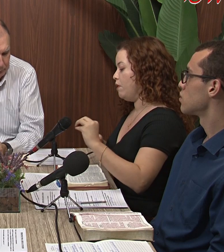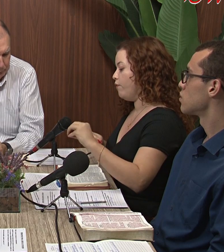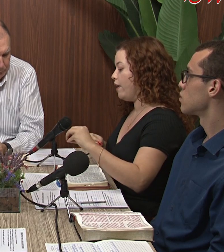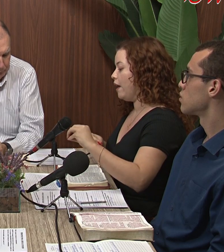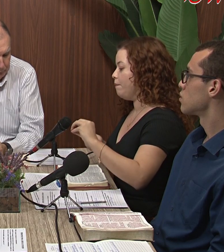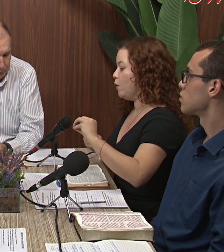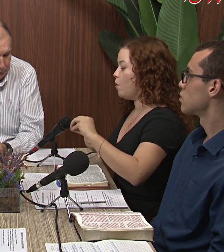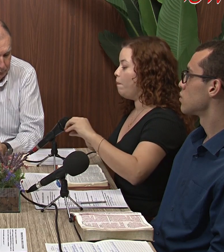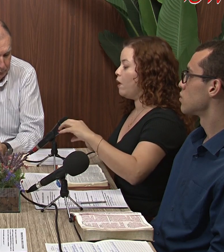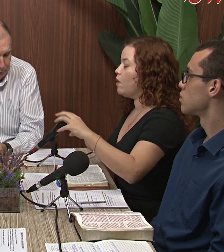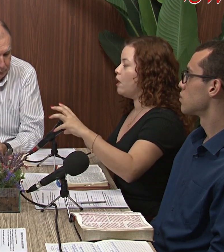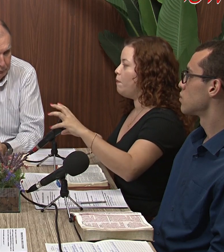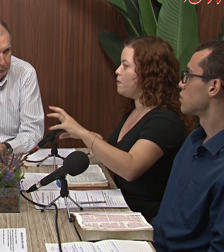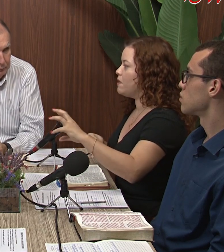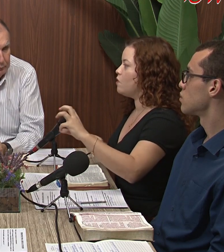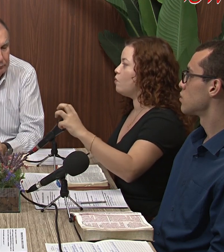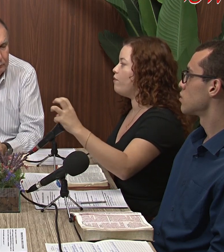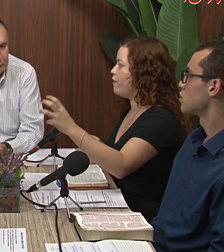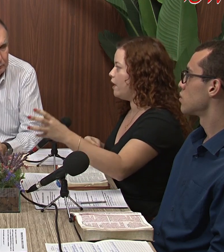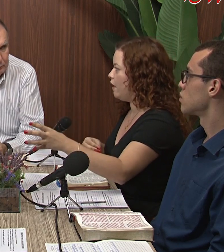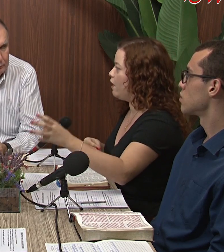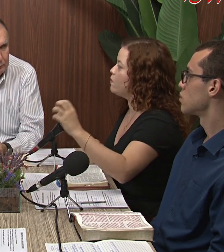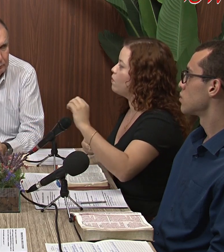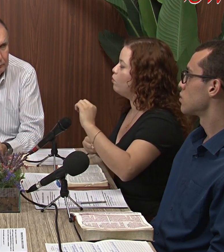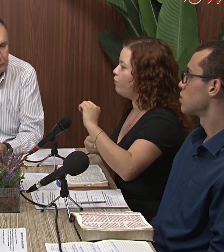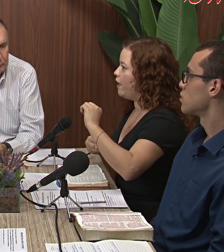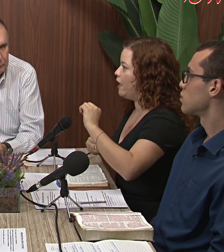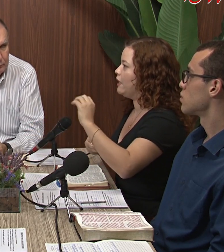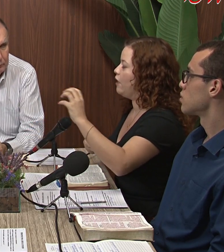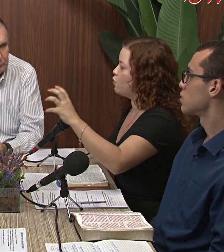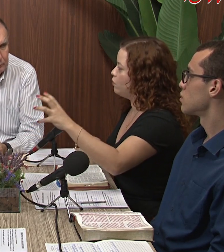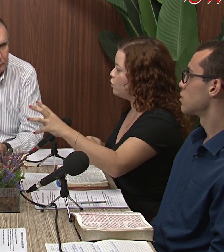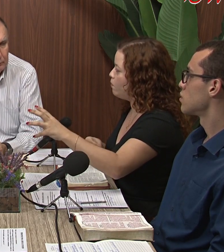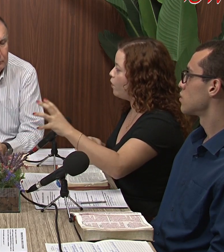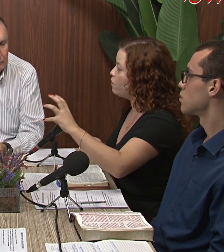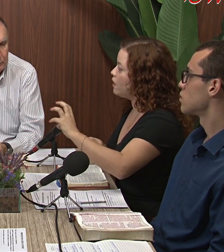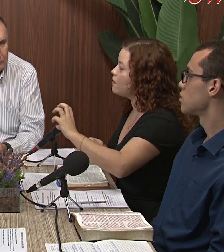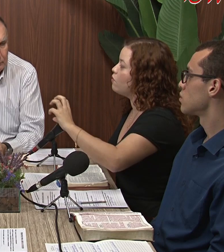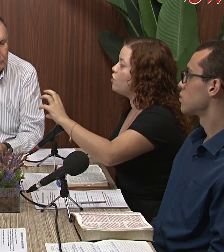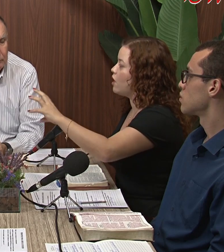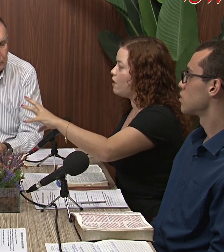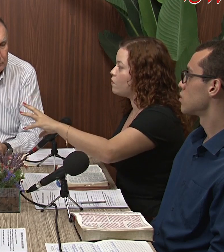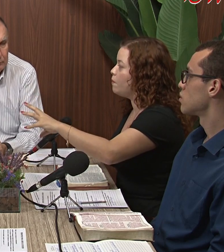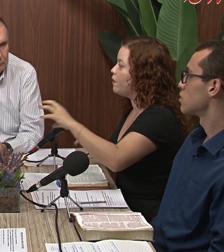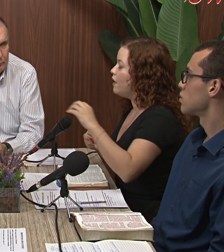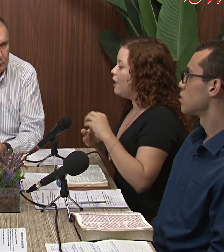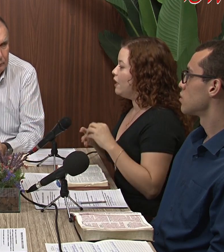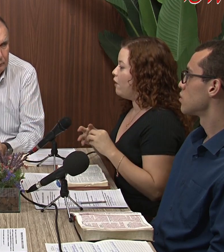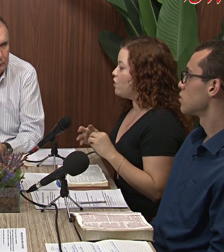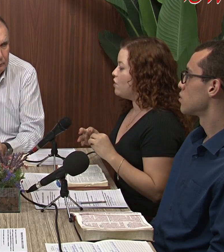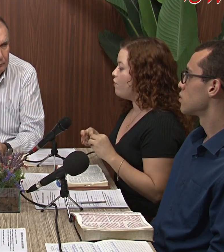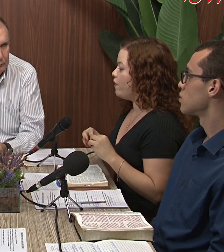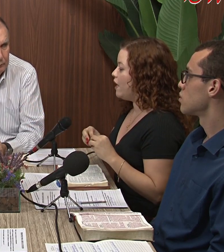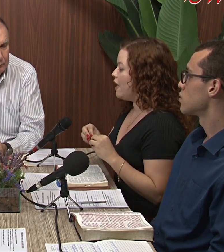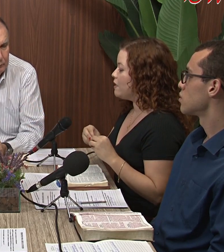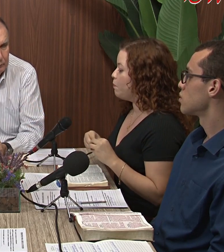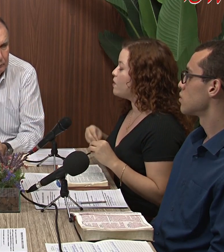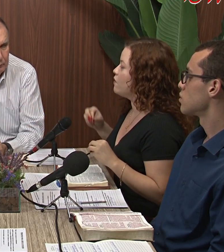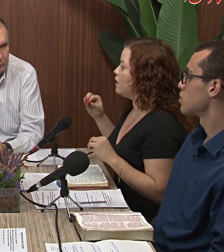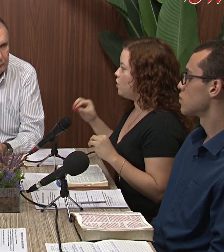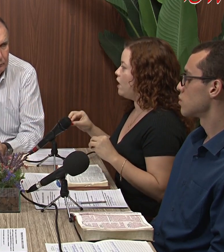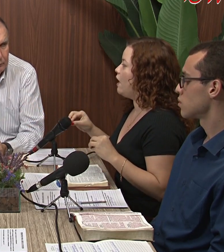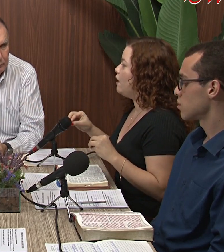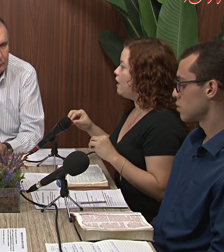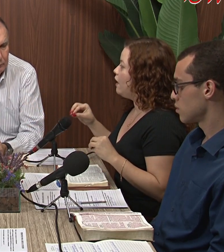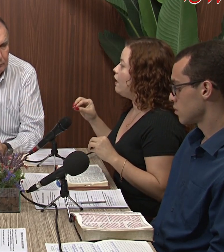o primeiro fala, eu comprei um campo e preciso ir ver. Aí o segundo fala que tem a junta de bois, o terceiro diz que casou. Então a gente vê esse